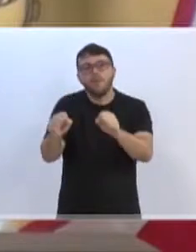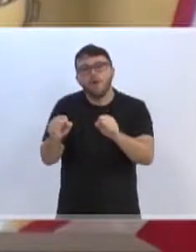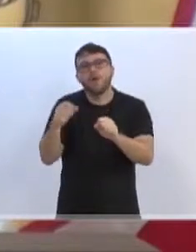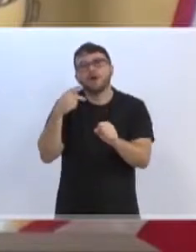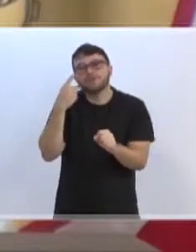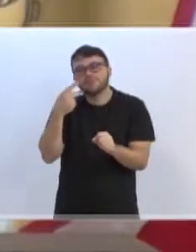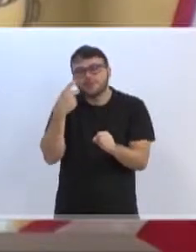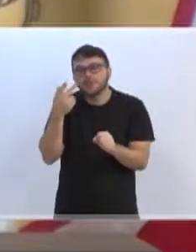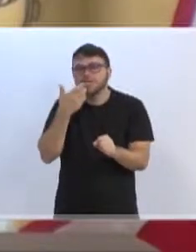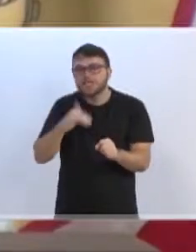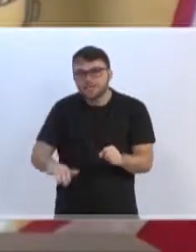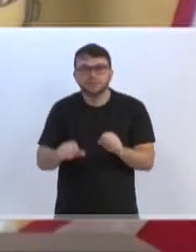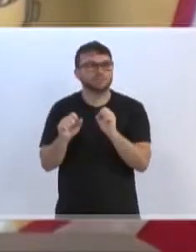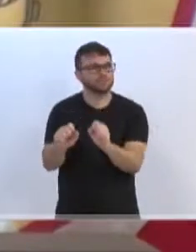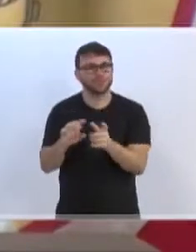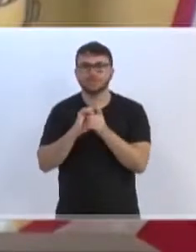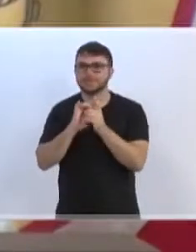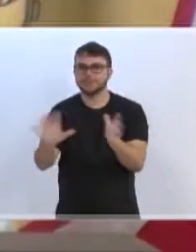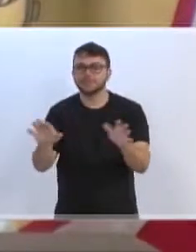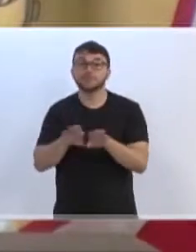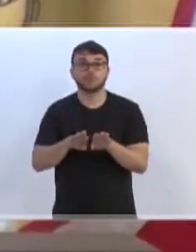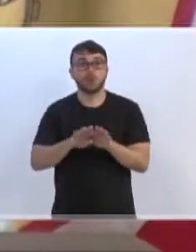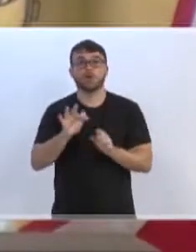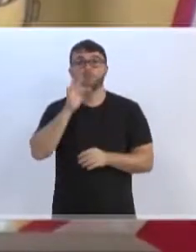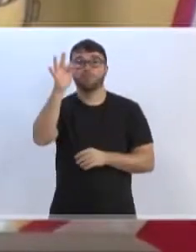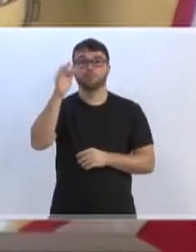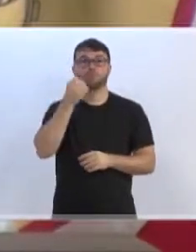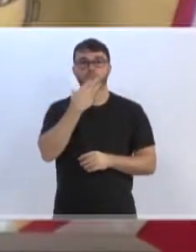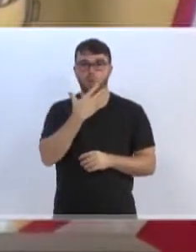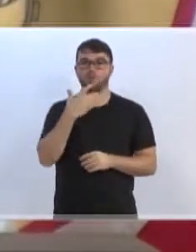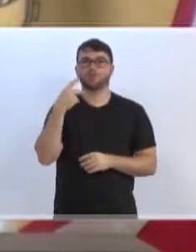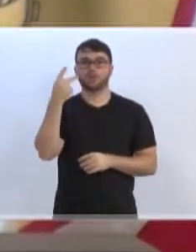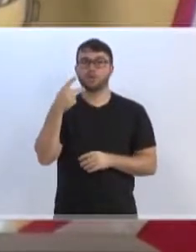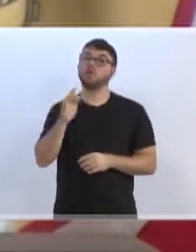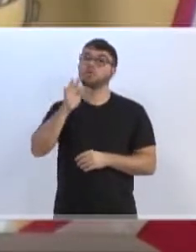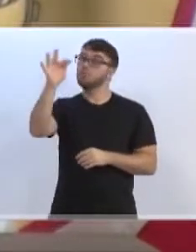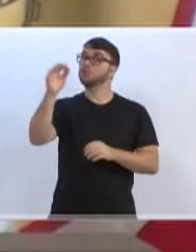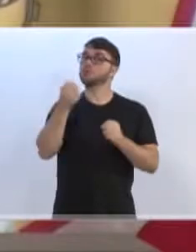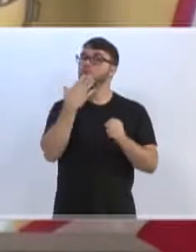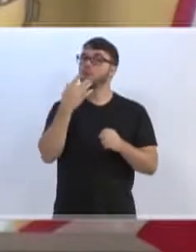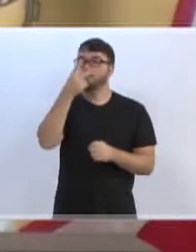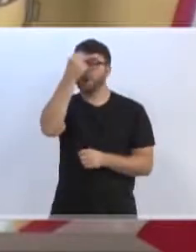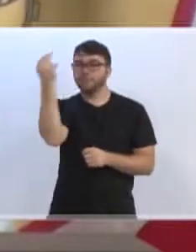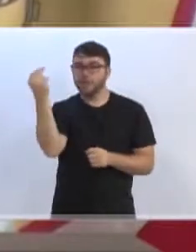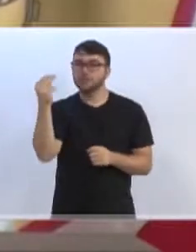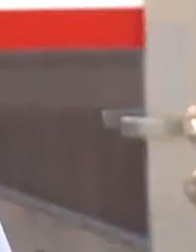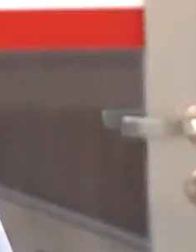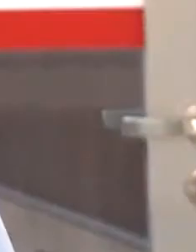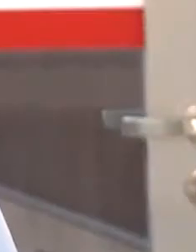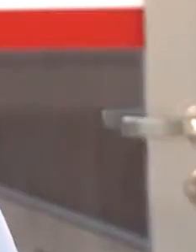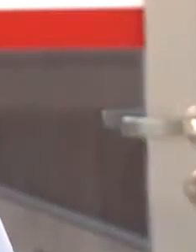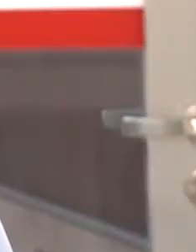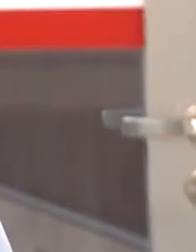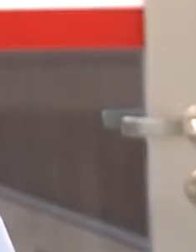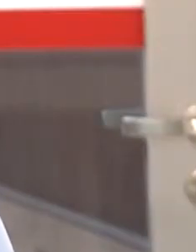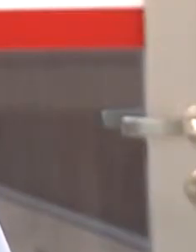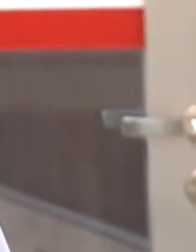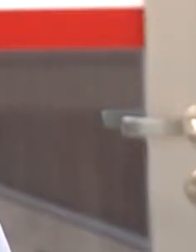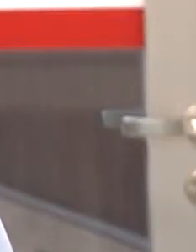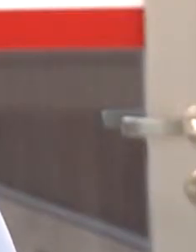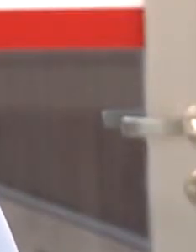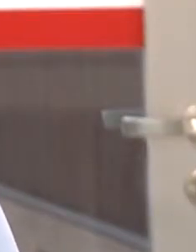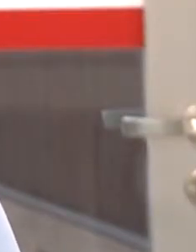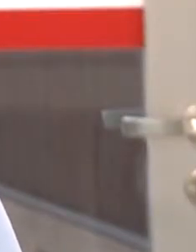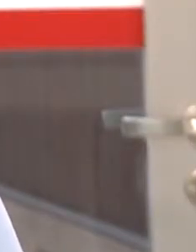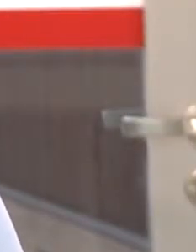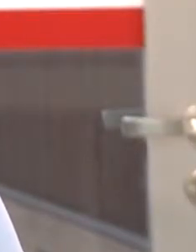base no encantamento de uma visita especial de um menino de 6 anos em seu gabinete. Uma visita ilustre do